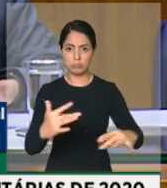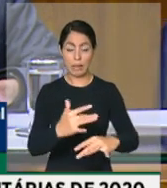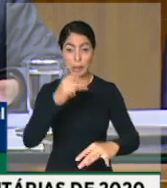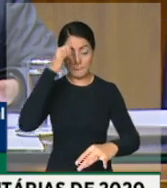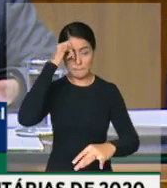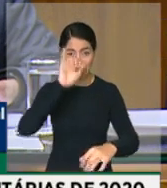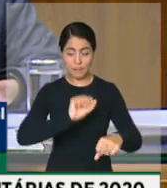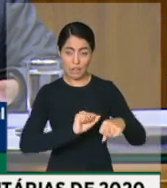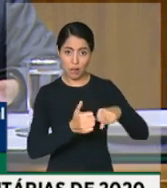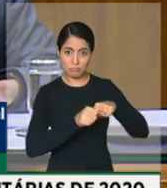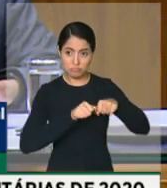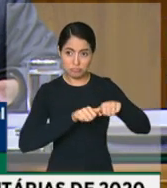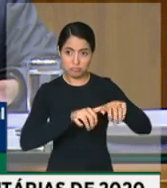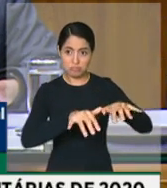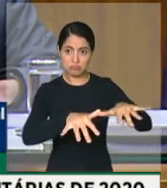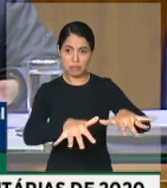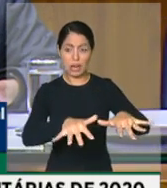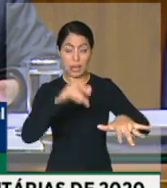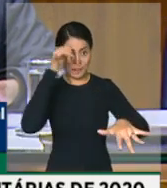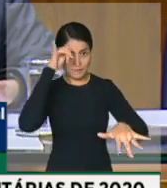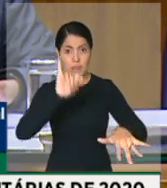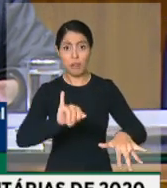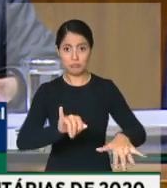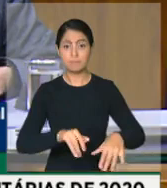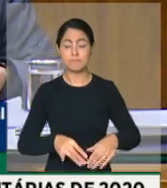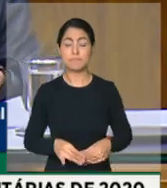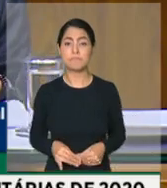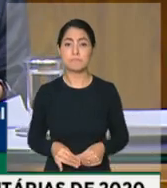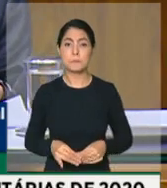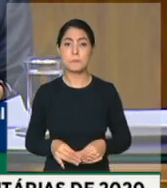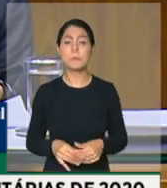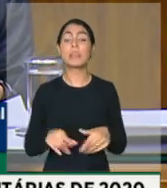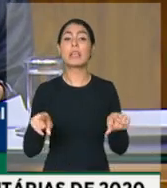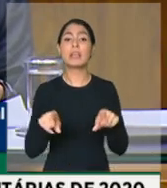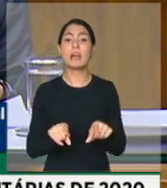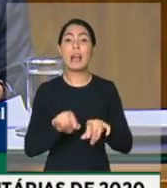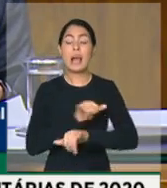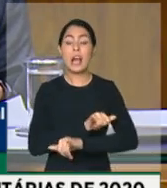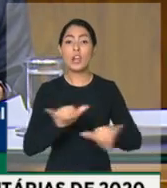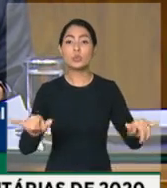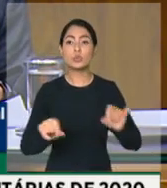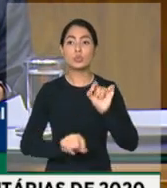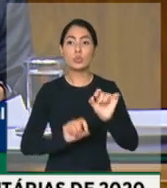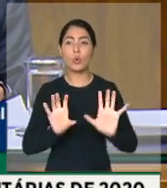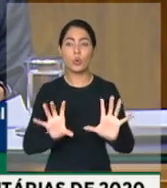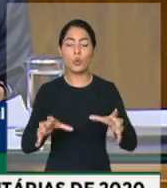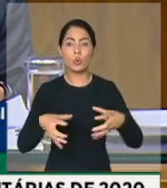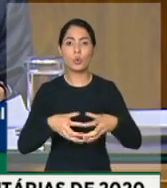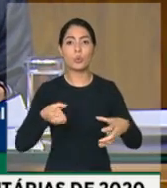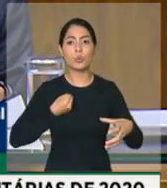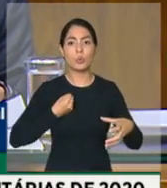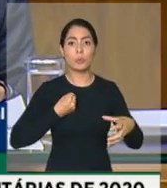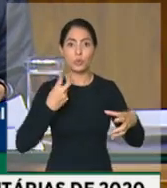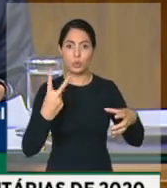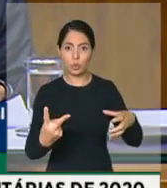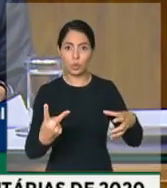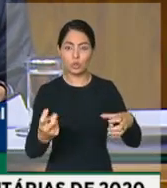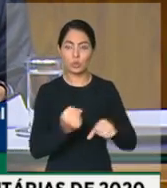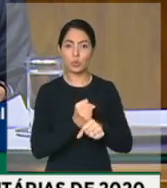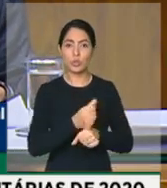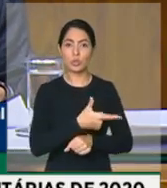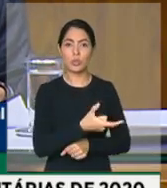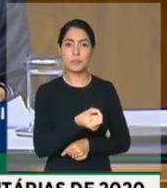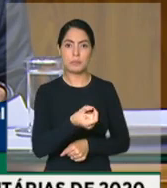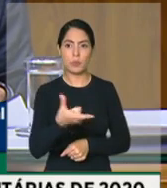combater a propagação do Covid-19, editou um ato conjunto, número 2 de 2020, que prevê